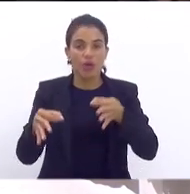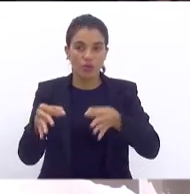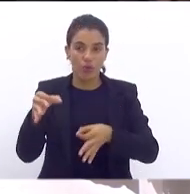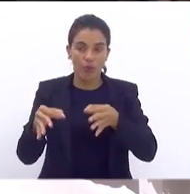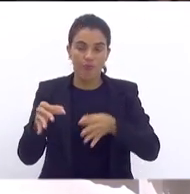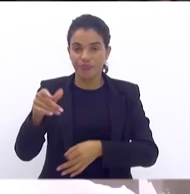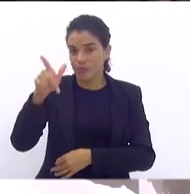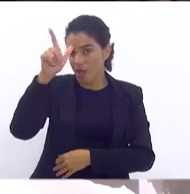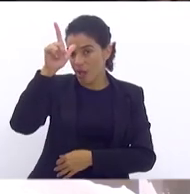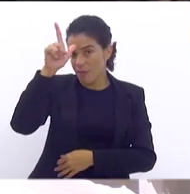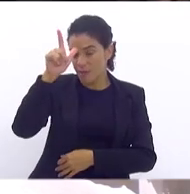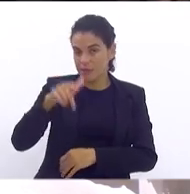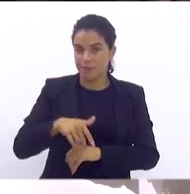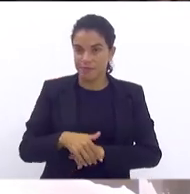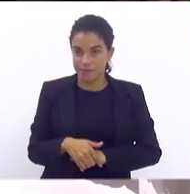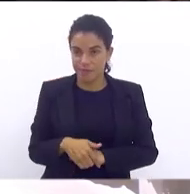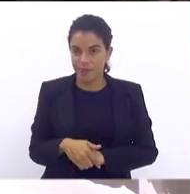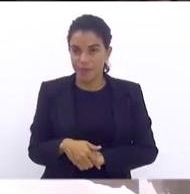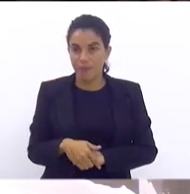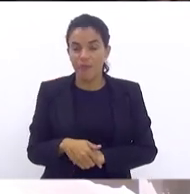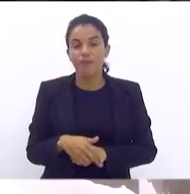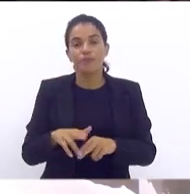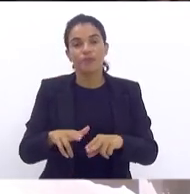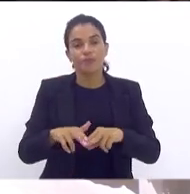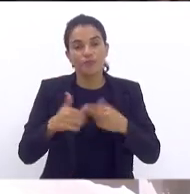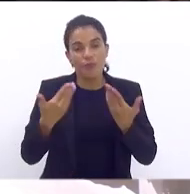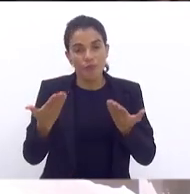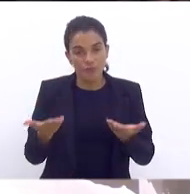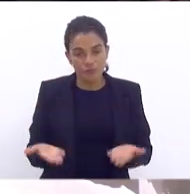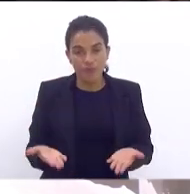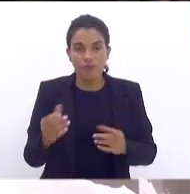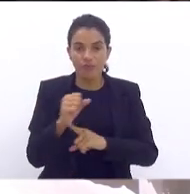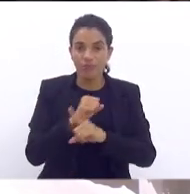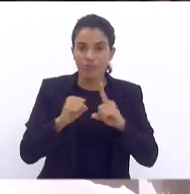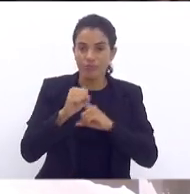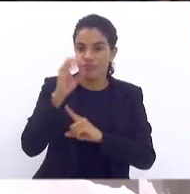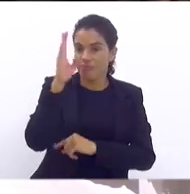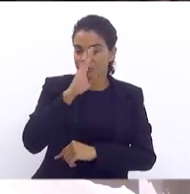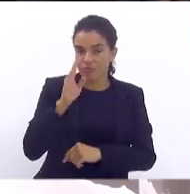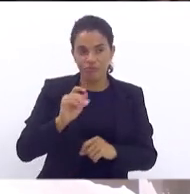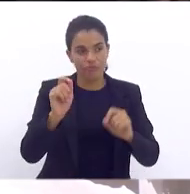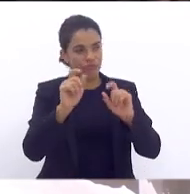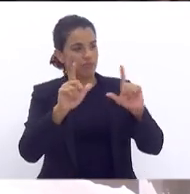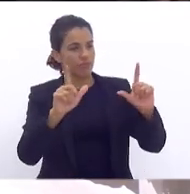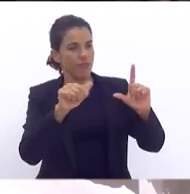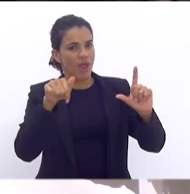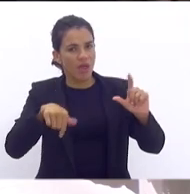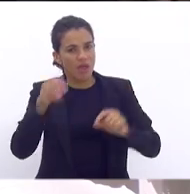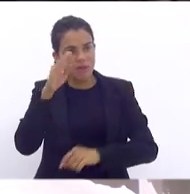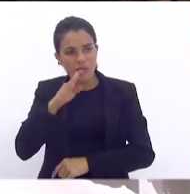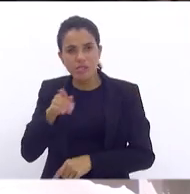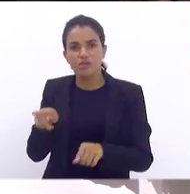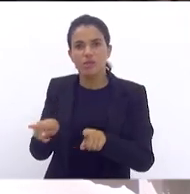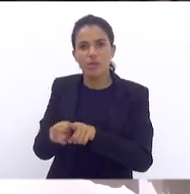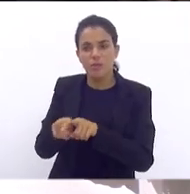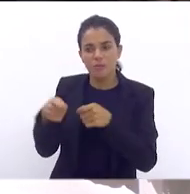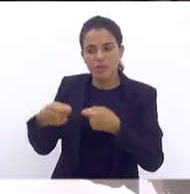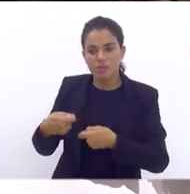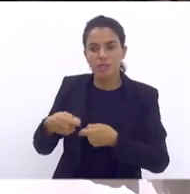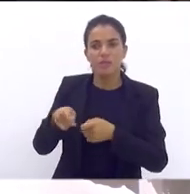na Alemanha. Em face disso, a sociedade brasileira ela despertou para a necessidade de ter um órgão